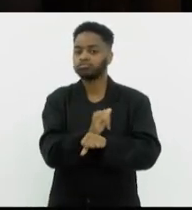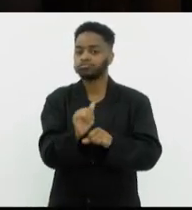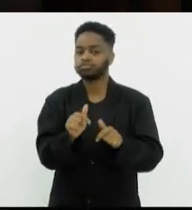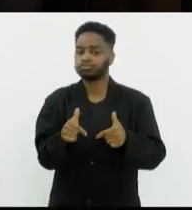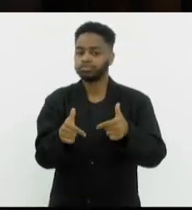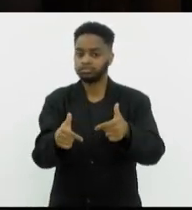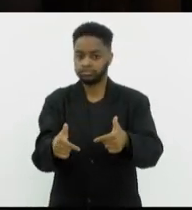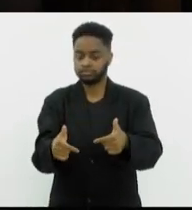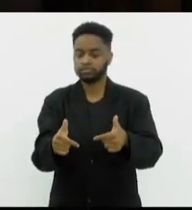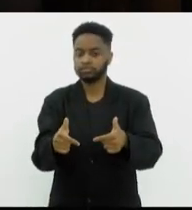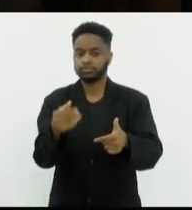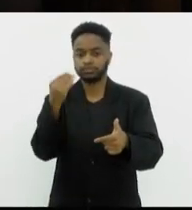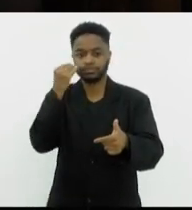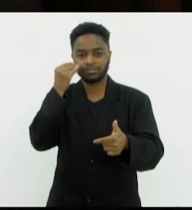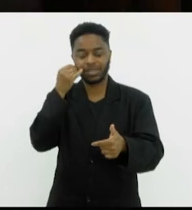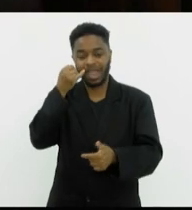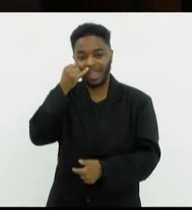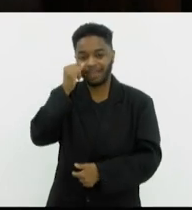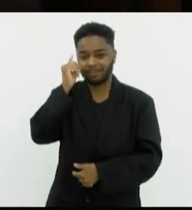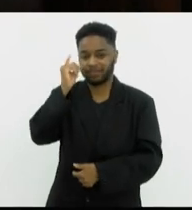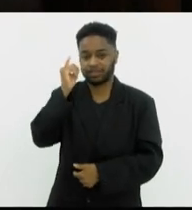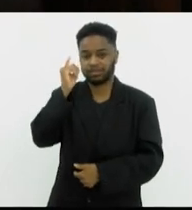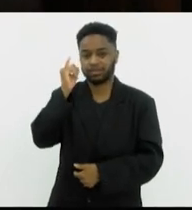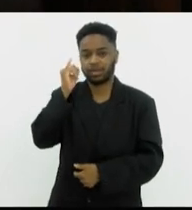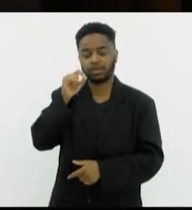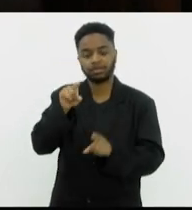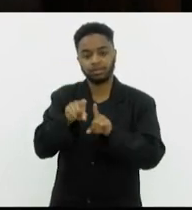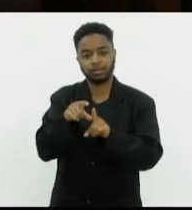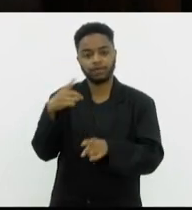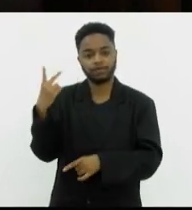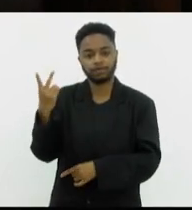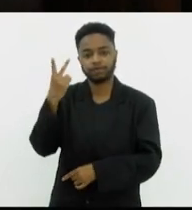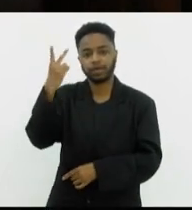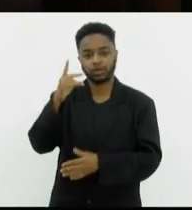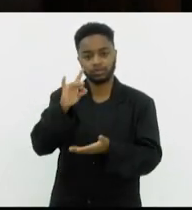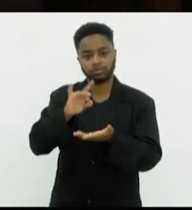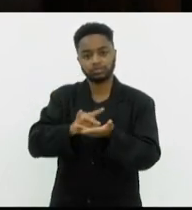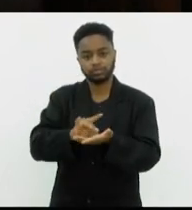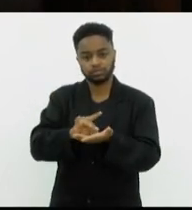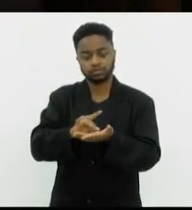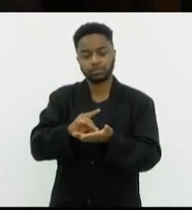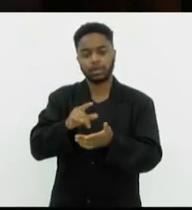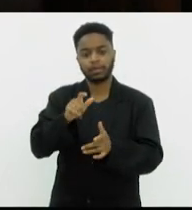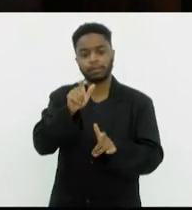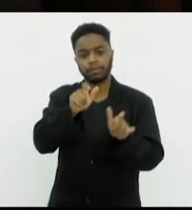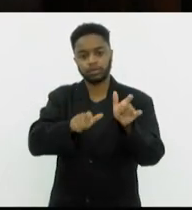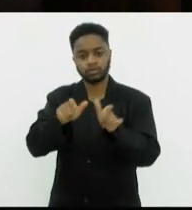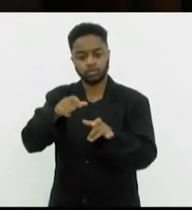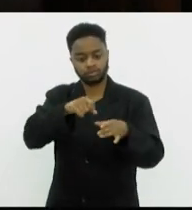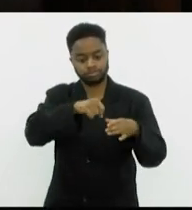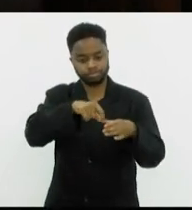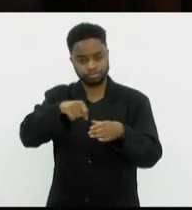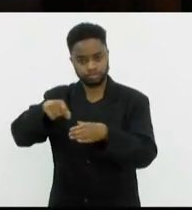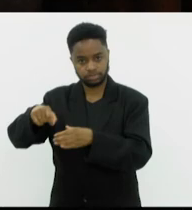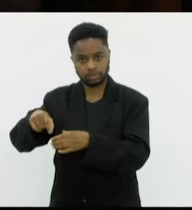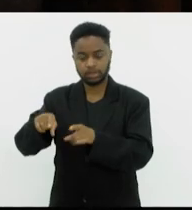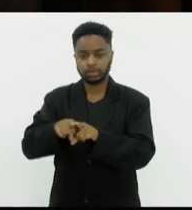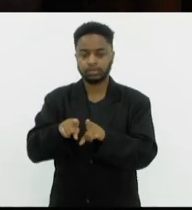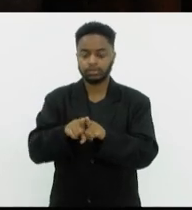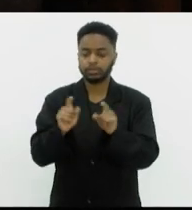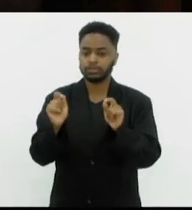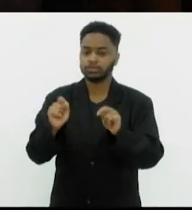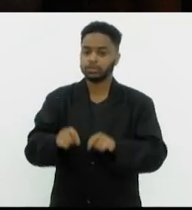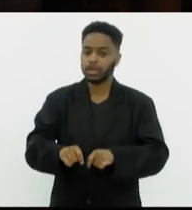ser feito para que nós possamos valorizar, de fato, os produtores, para que nós